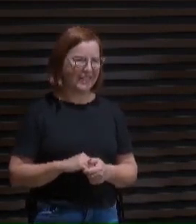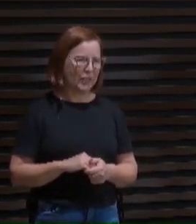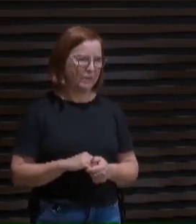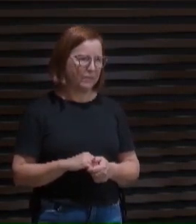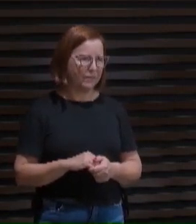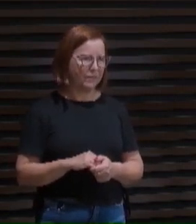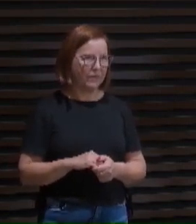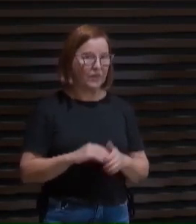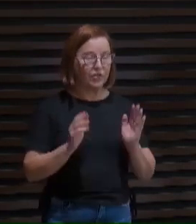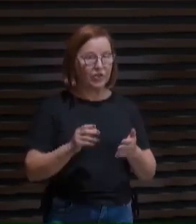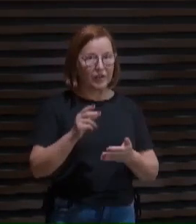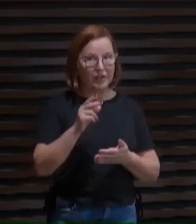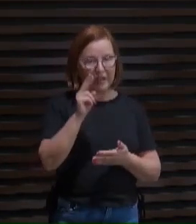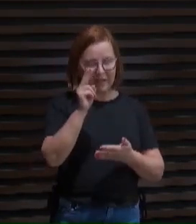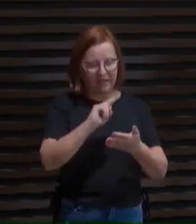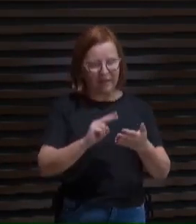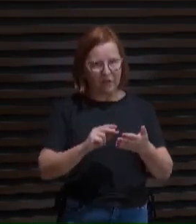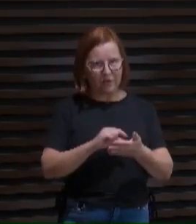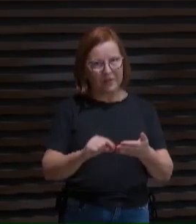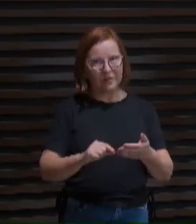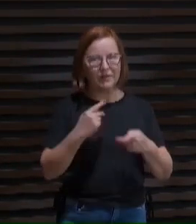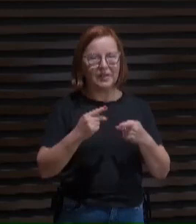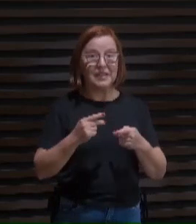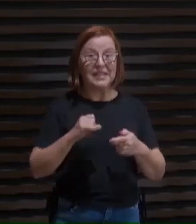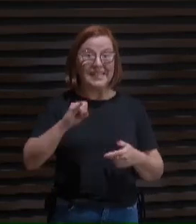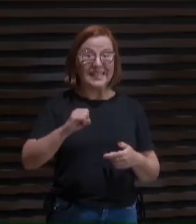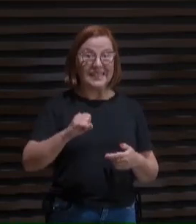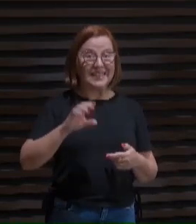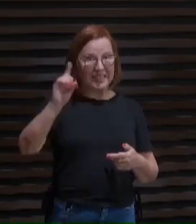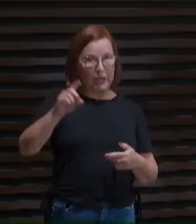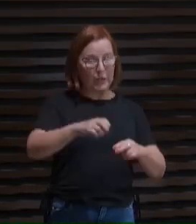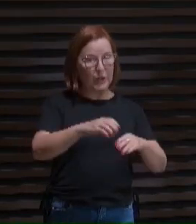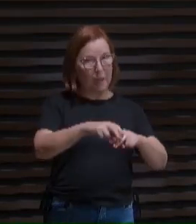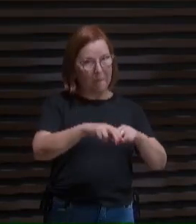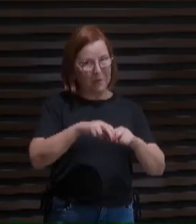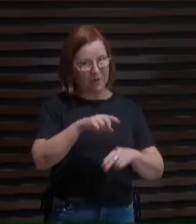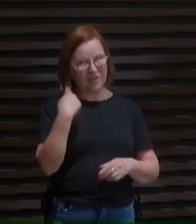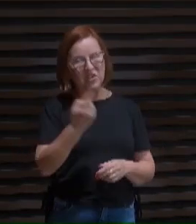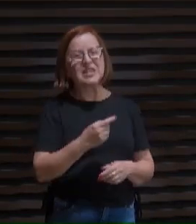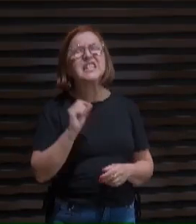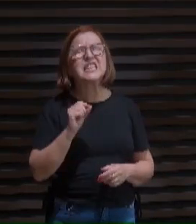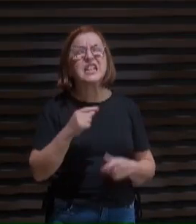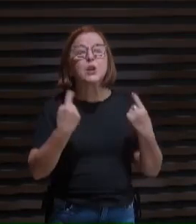Você já viu um versículo na Bíblia que diz assim, se Deus é por nós, quem será contra nós?